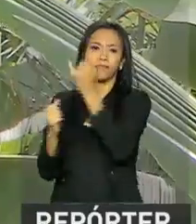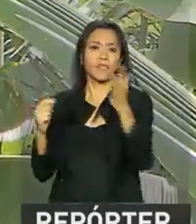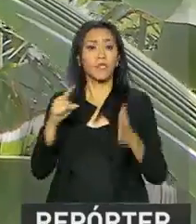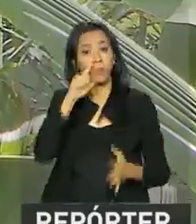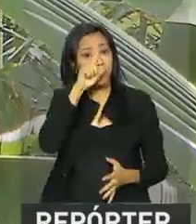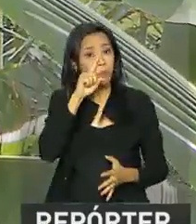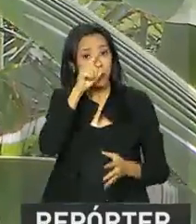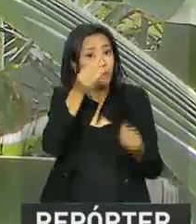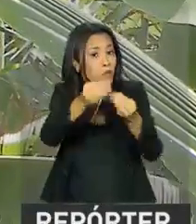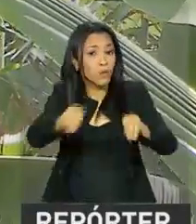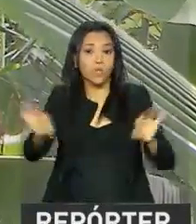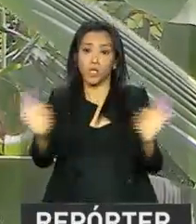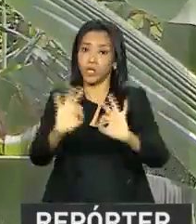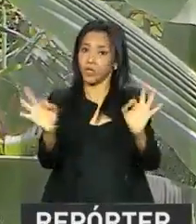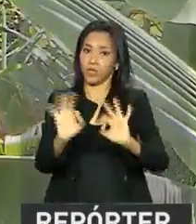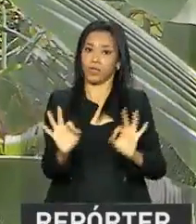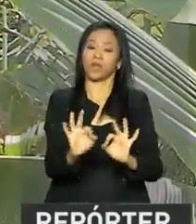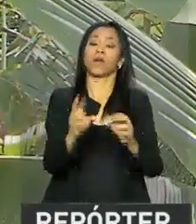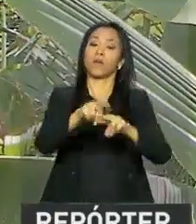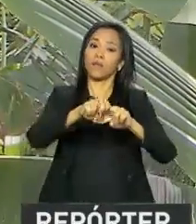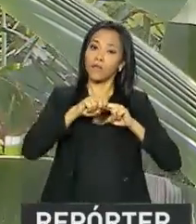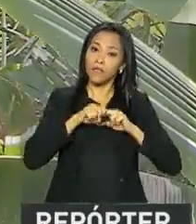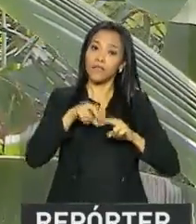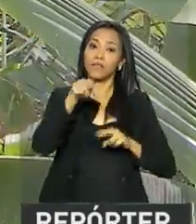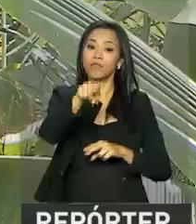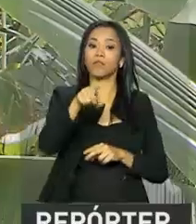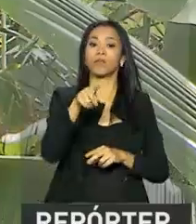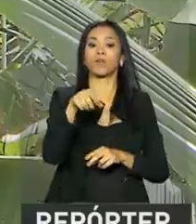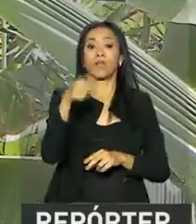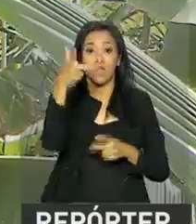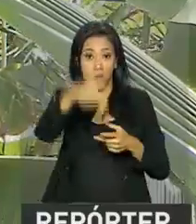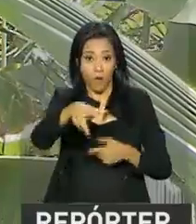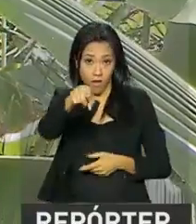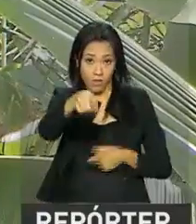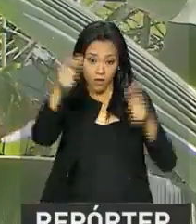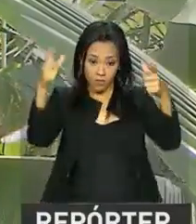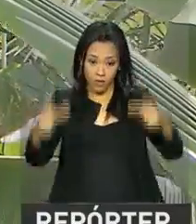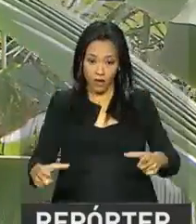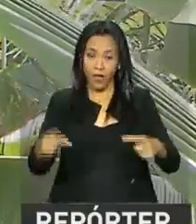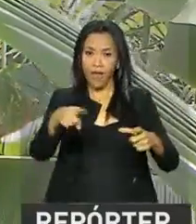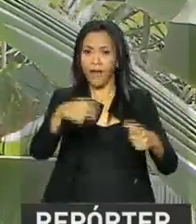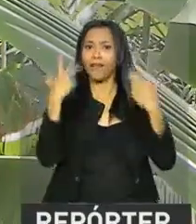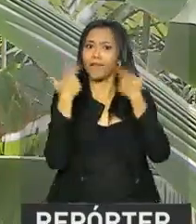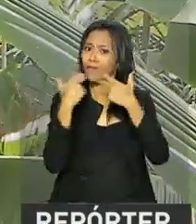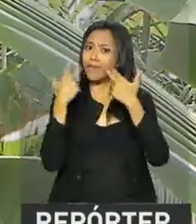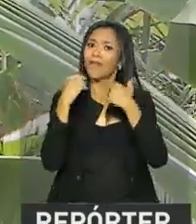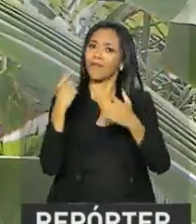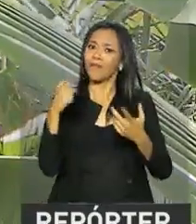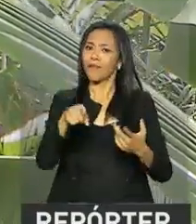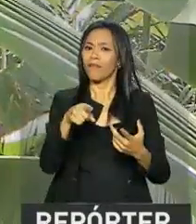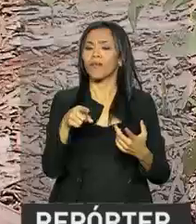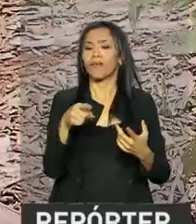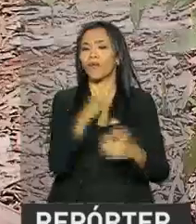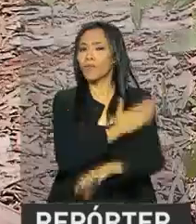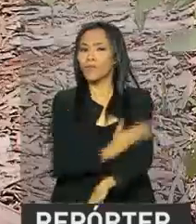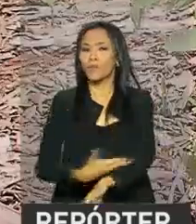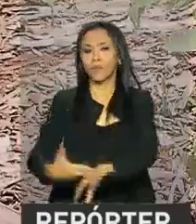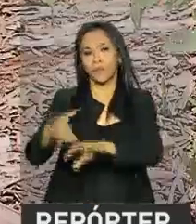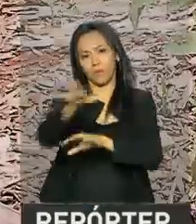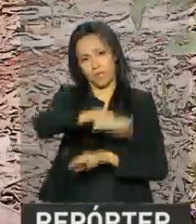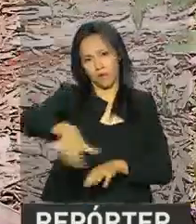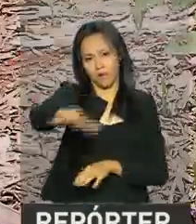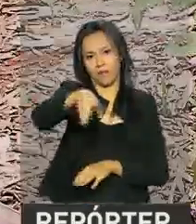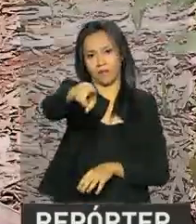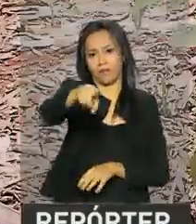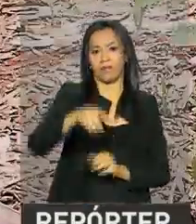ambientais por isso sistemas de agroflorestas como esse aqui são comuns nesse tipo de produção o sistema